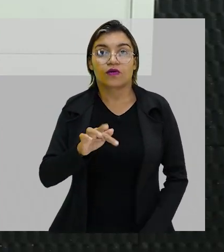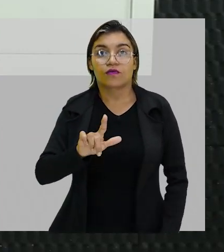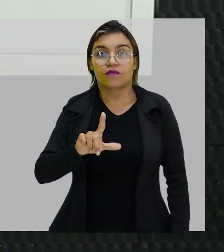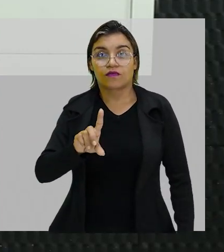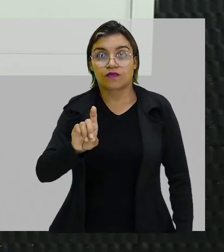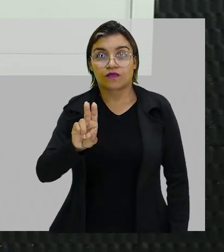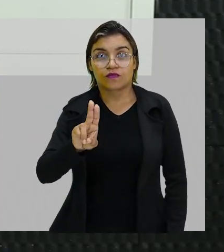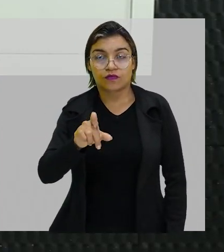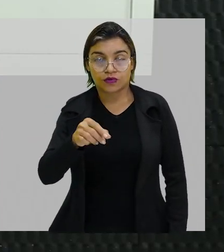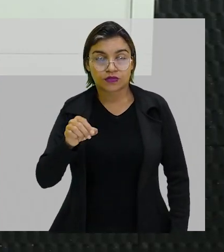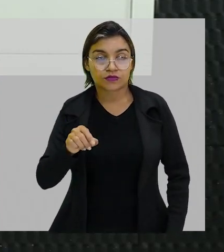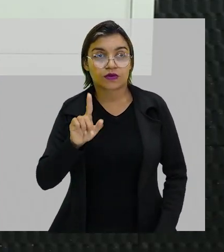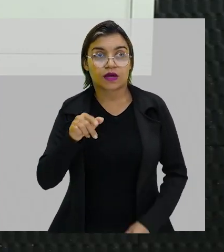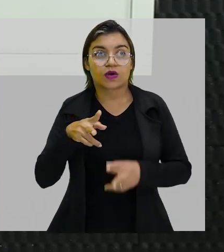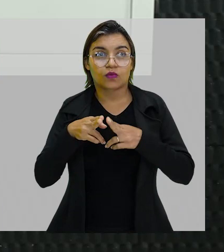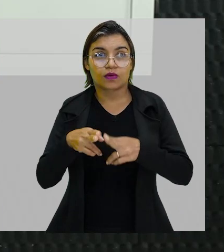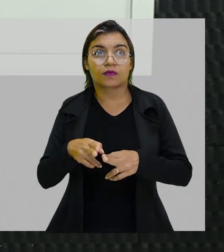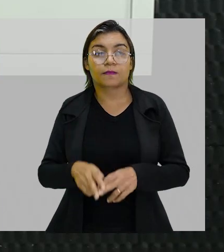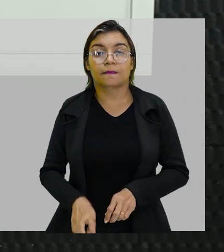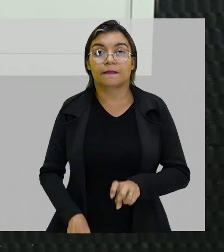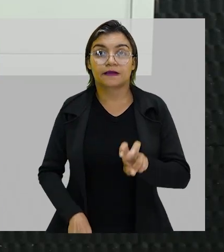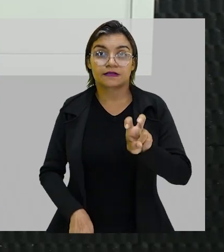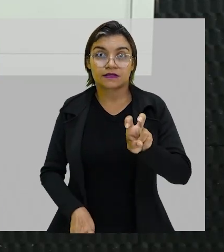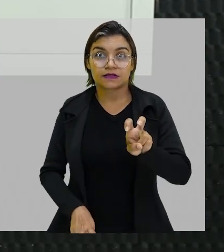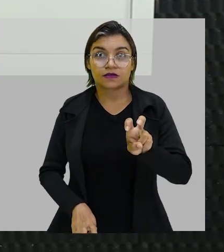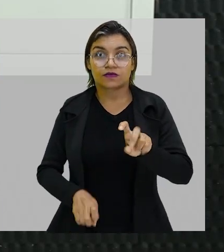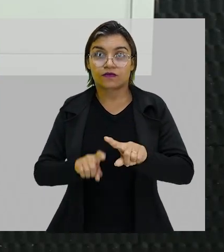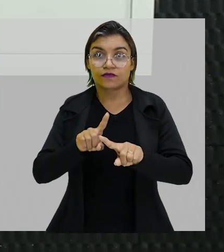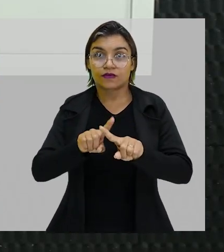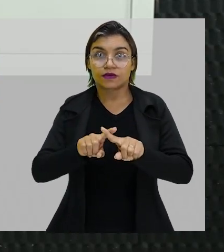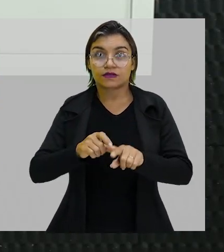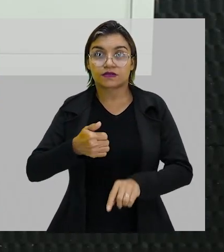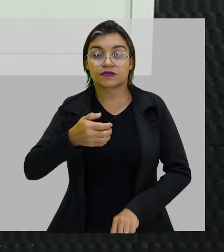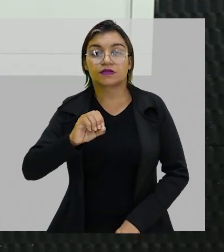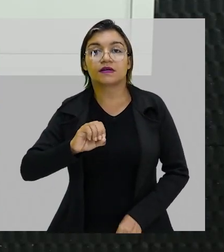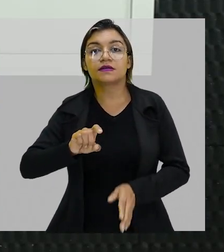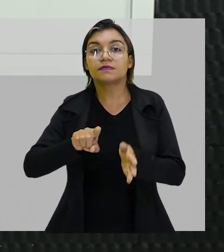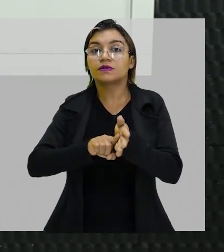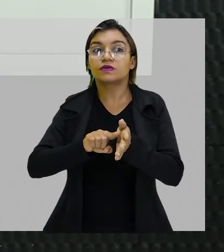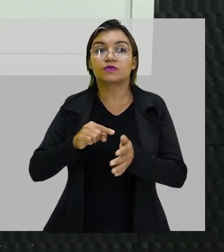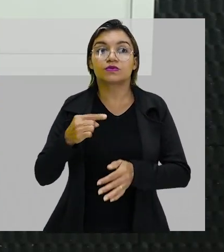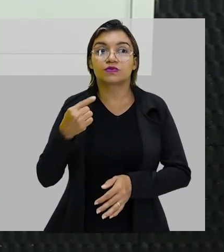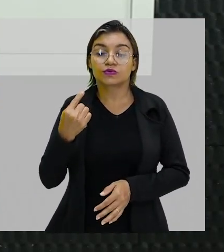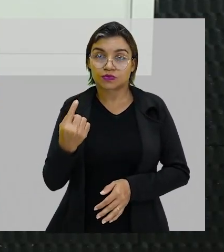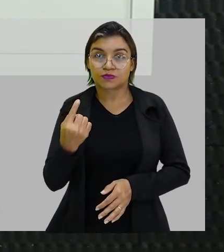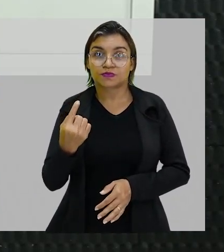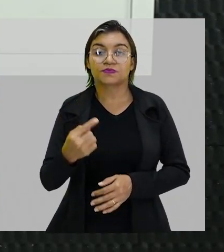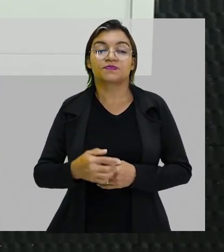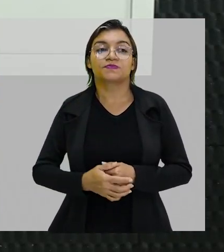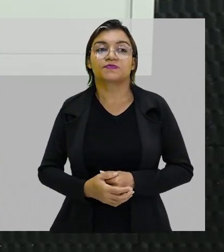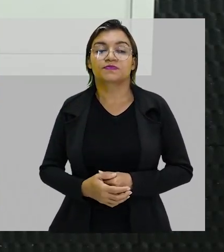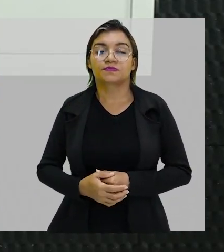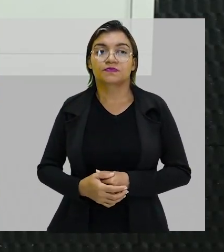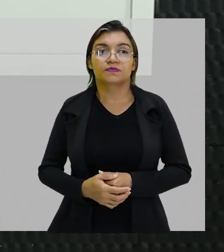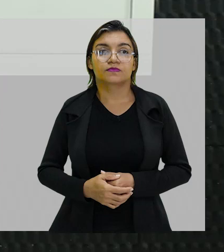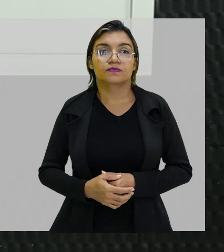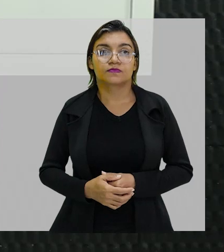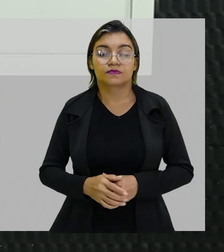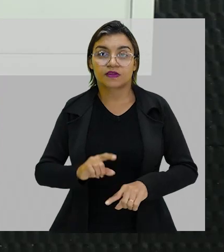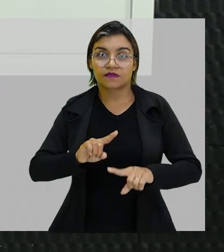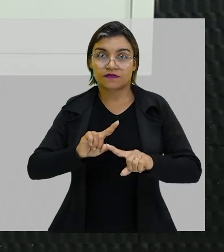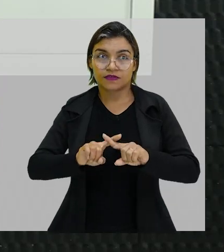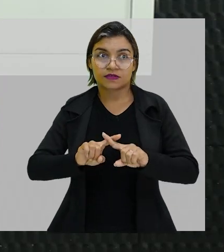a 5 vezes 10 a menos 1, 0,5, né?